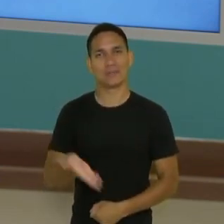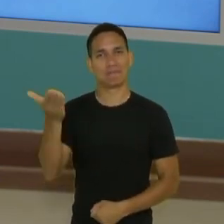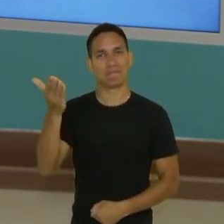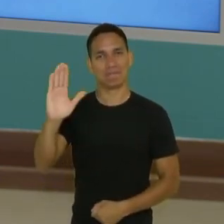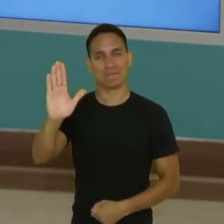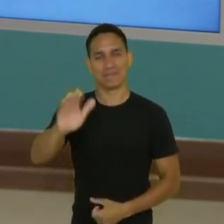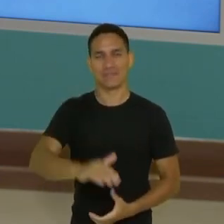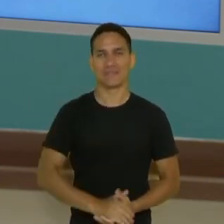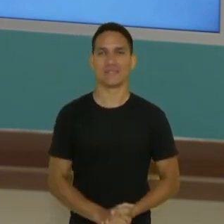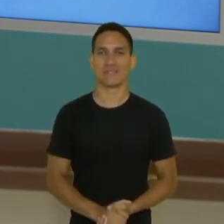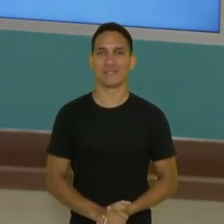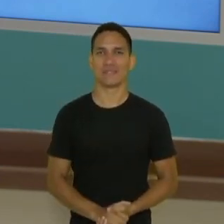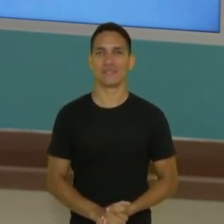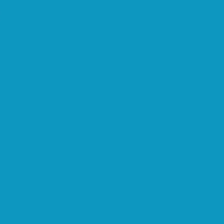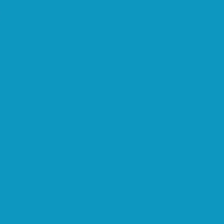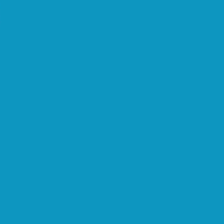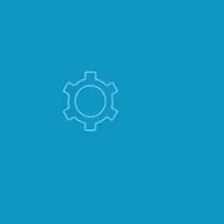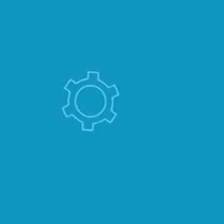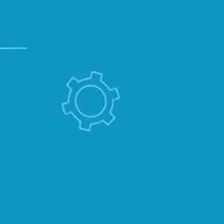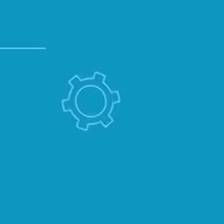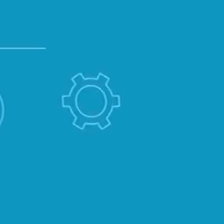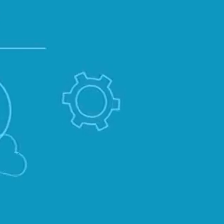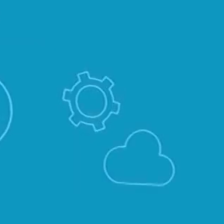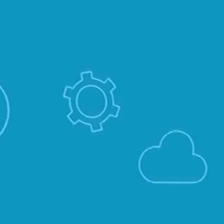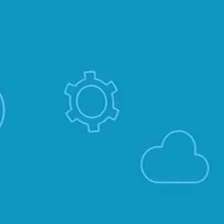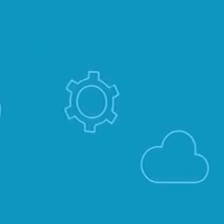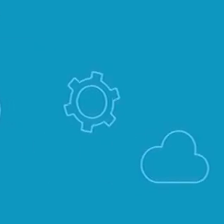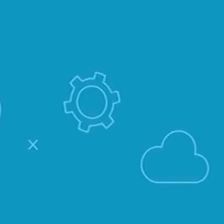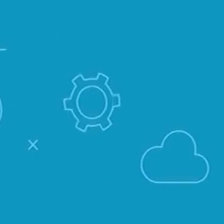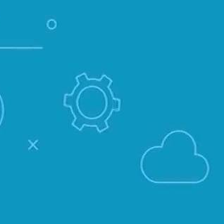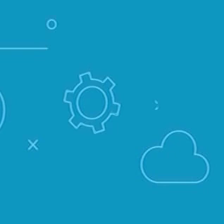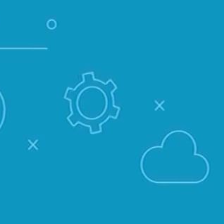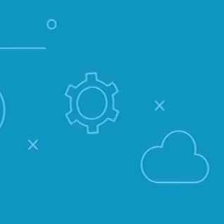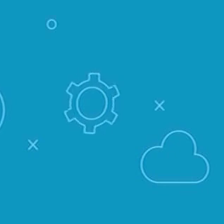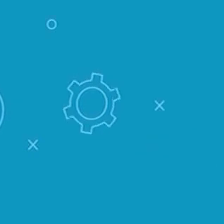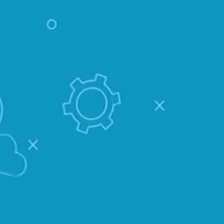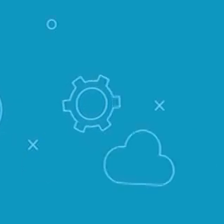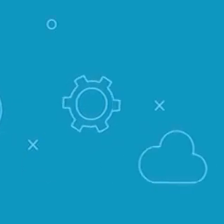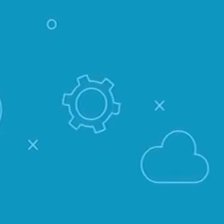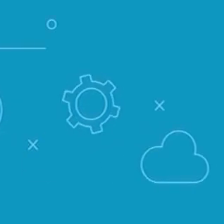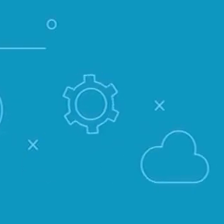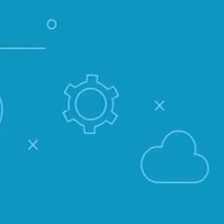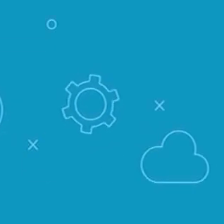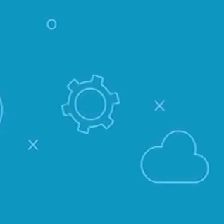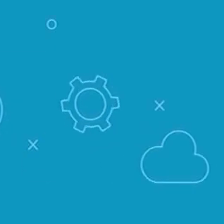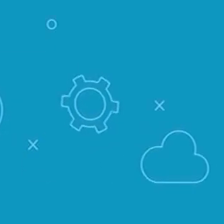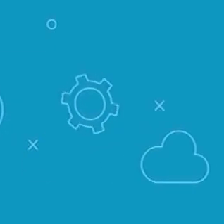gostado. Até breve.